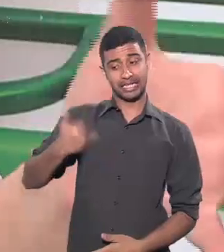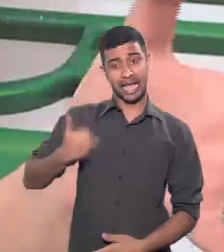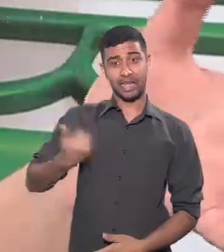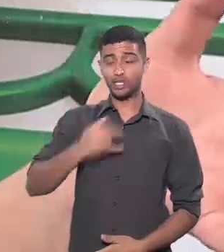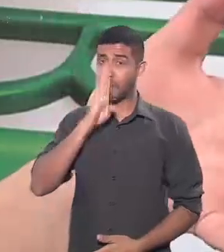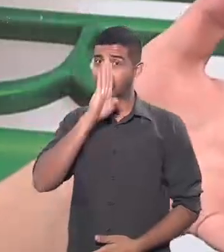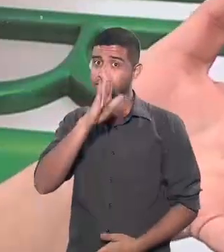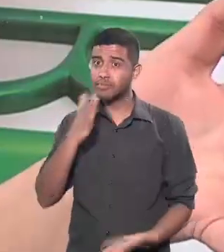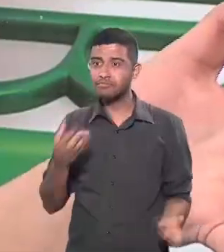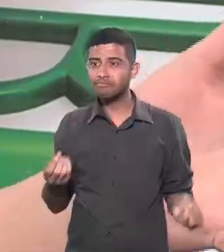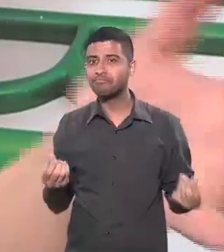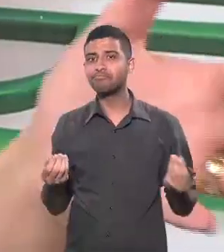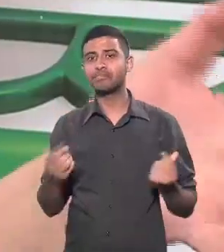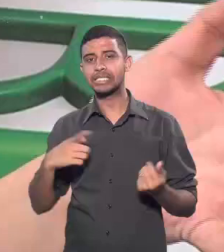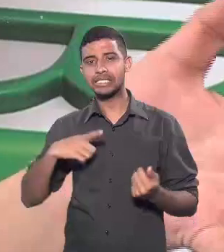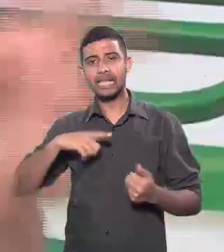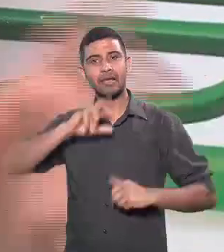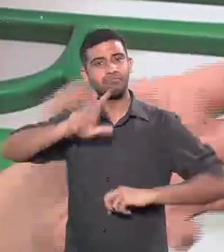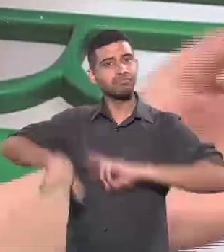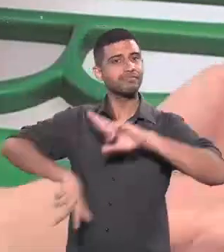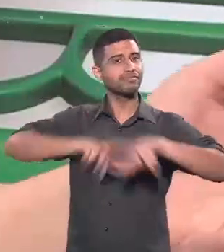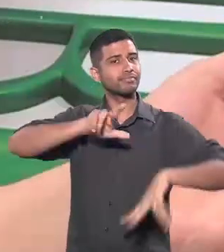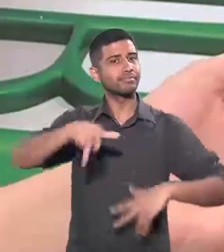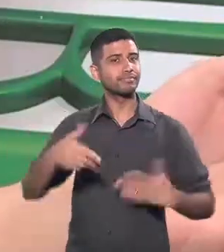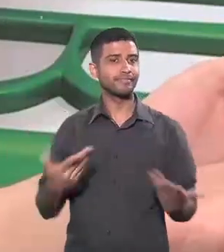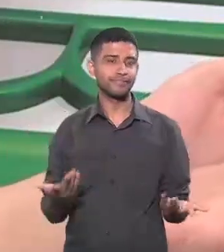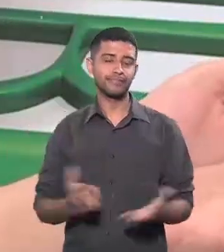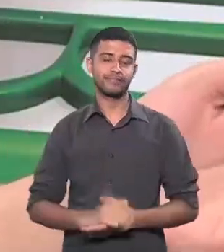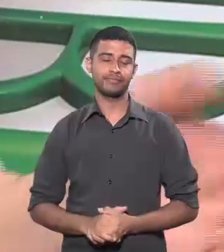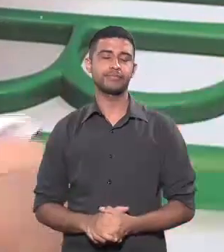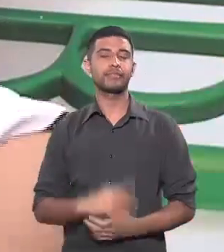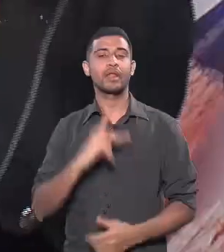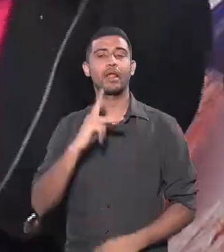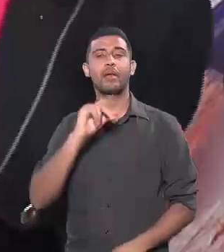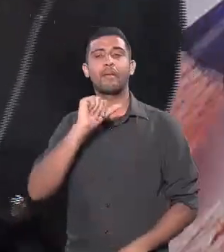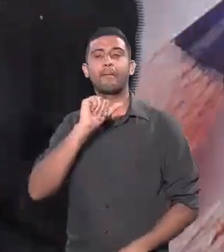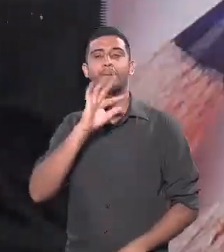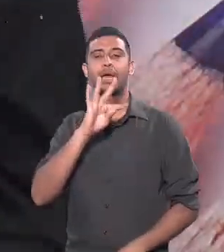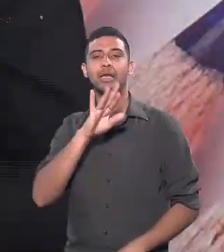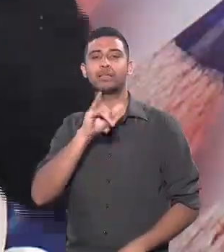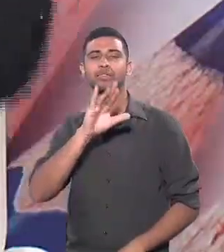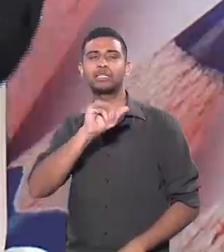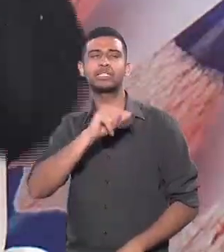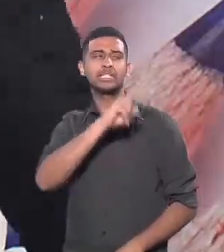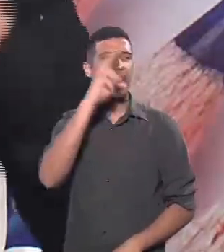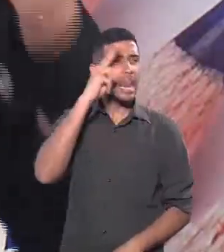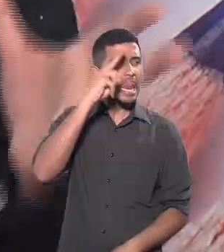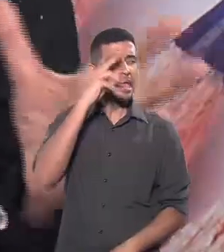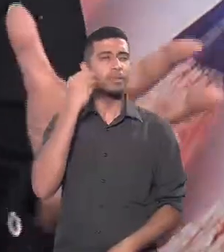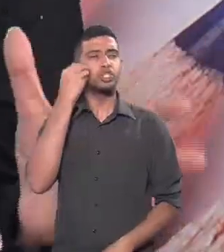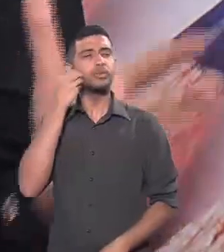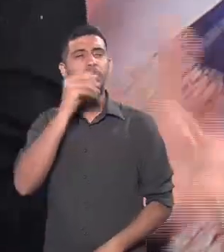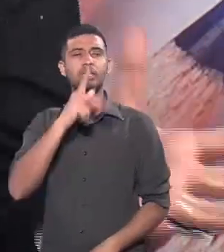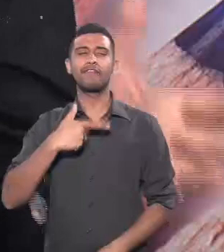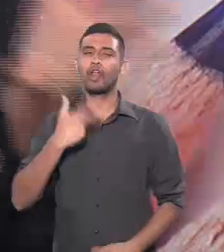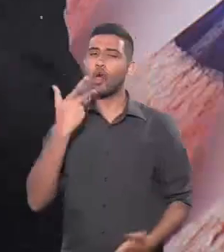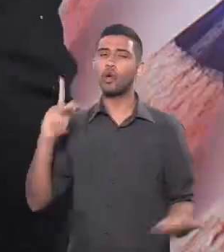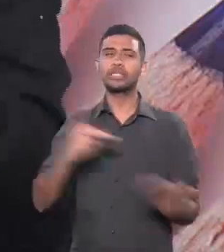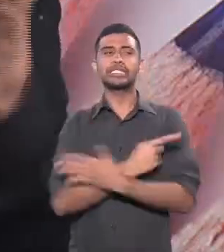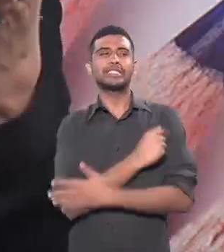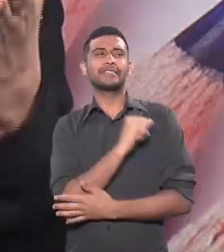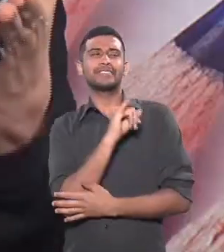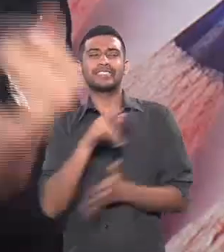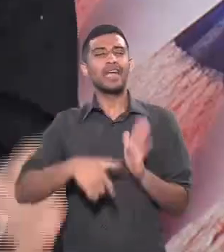da idade, principalmente. Então, tem essas particularidades também, tem. né? Patrícia, você lembrou de algum caso assim que tenha te falado, puxa vida,